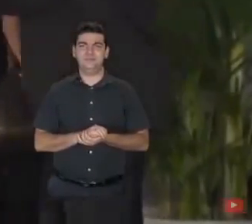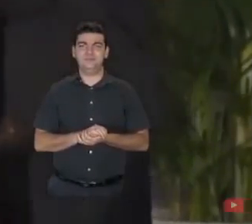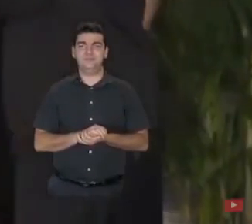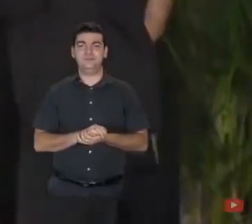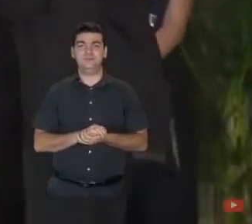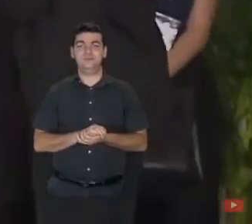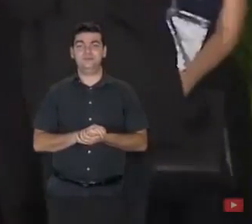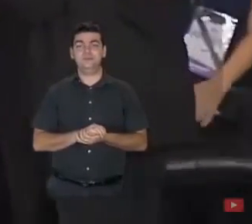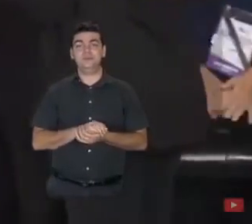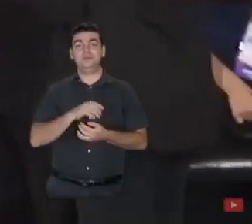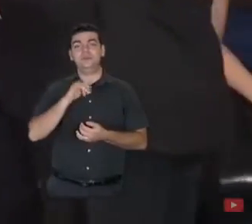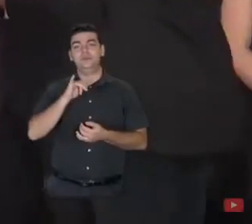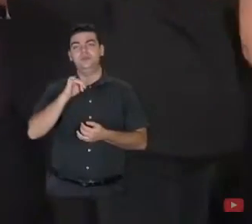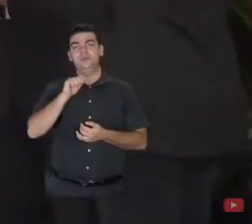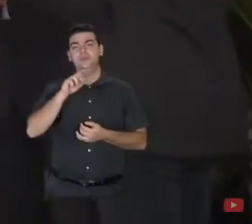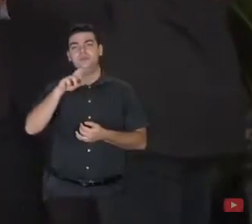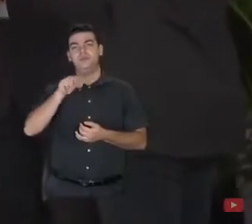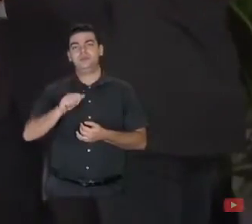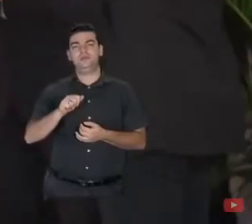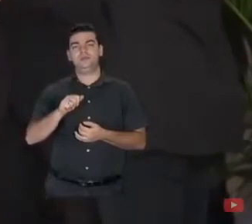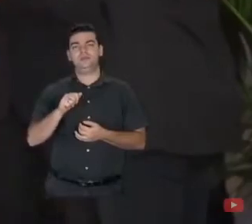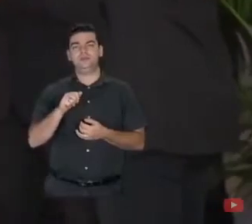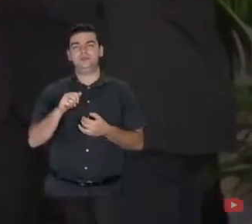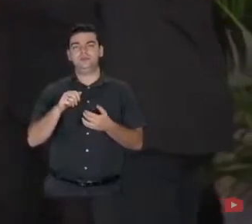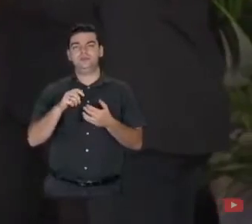Repórter Yara Lemos, da Isto É.